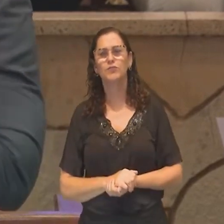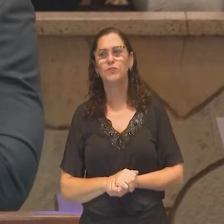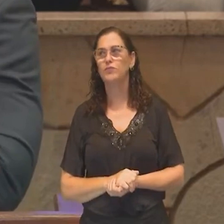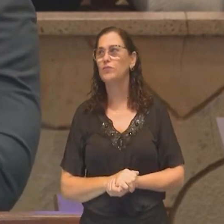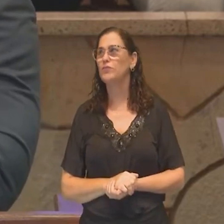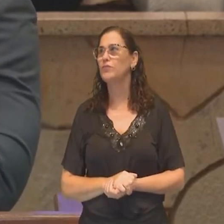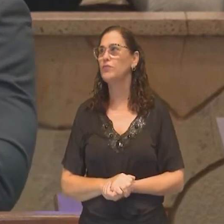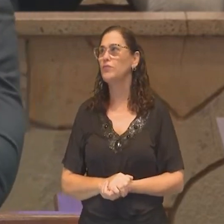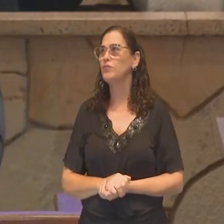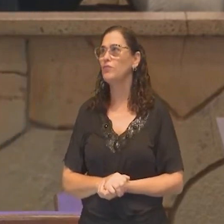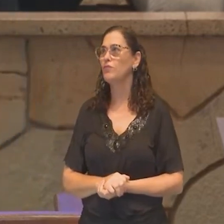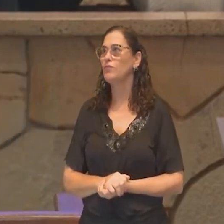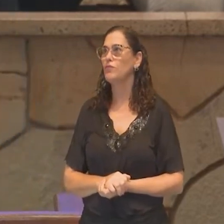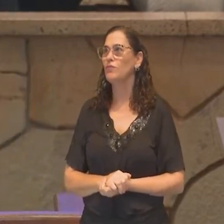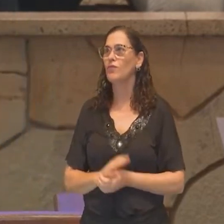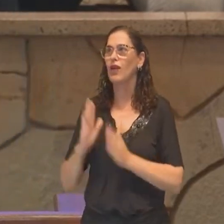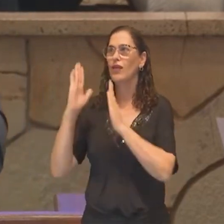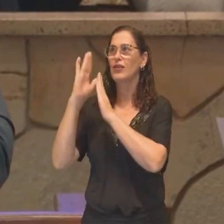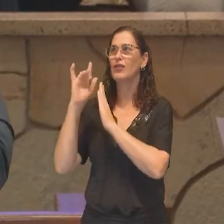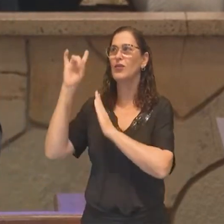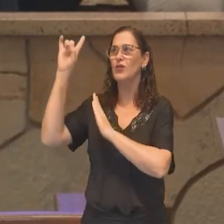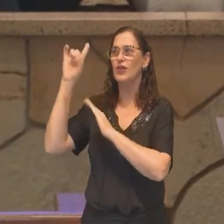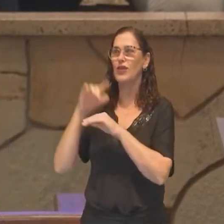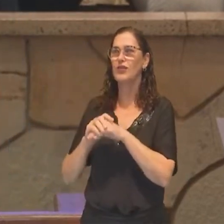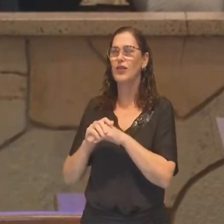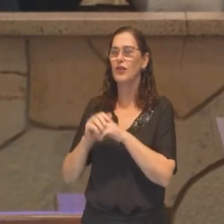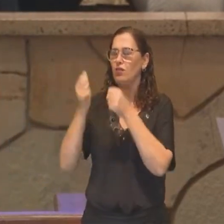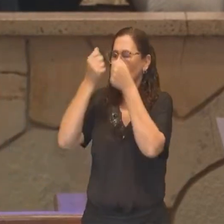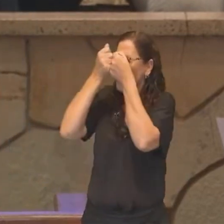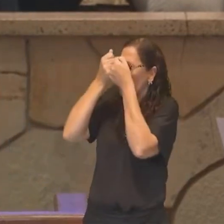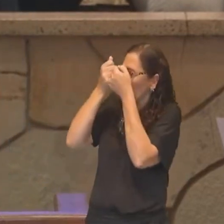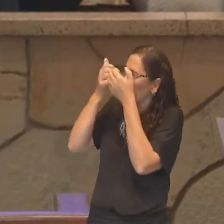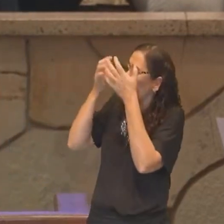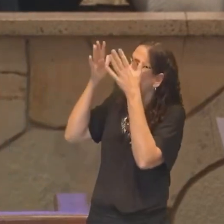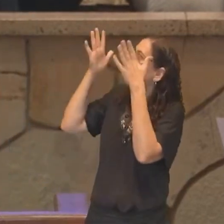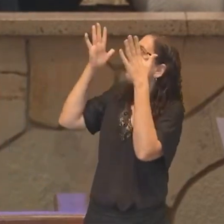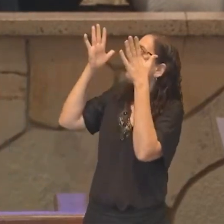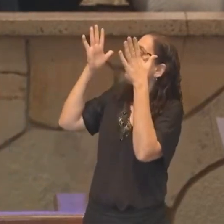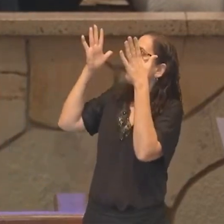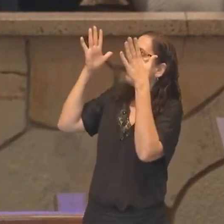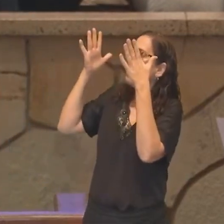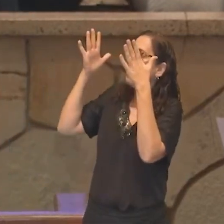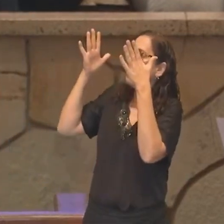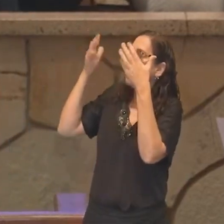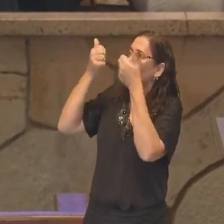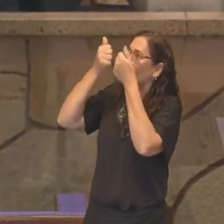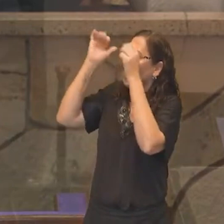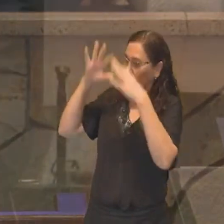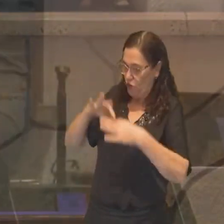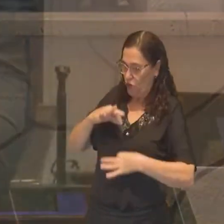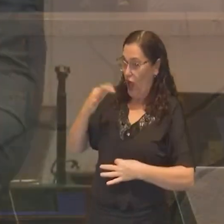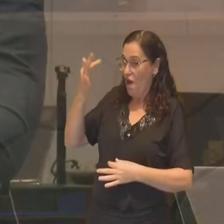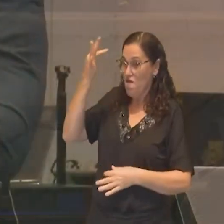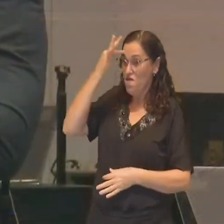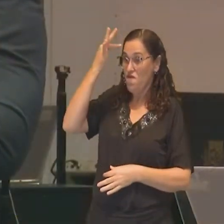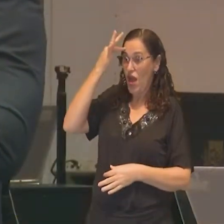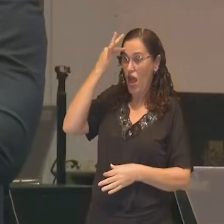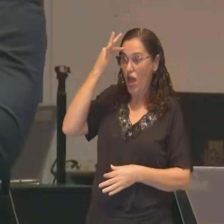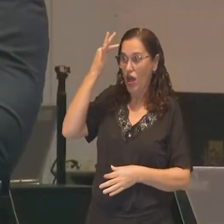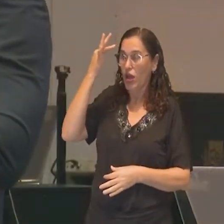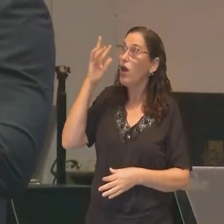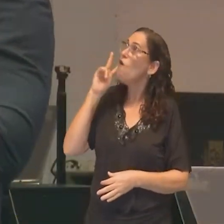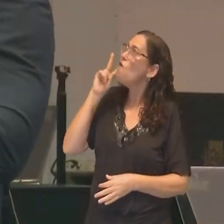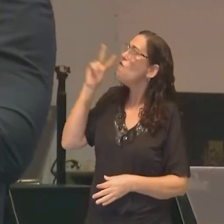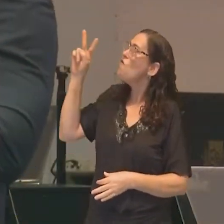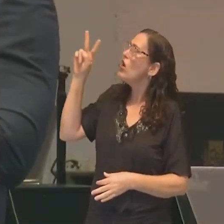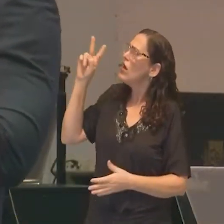E quando nós estamos diante de Deus, e quando nós abrimos os nossos olhos, quando nós abrimos os nossos olhos da fé, e